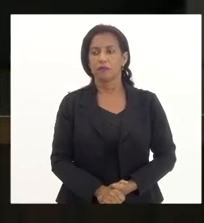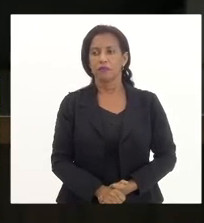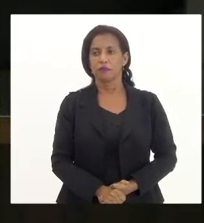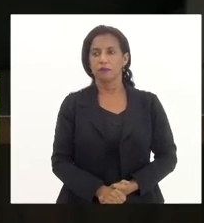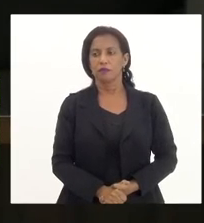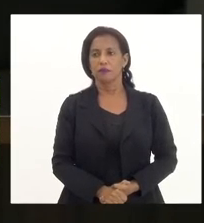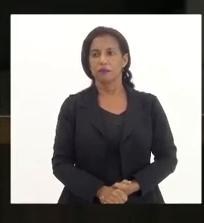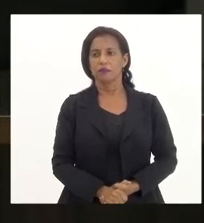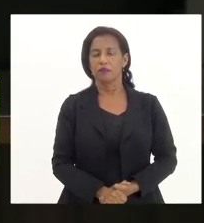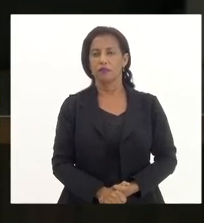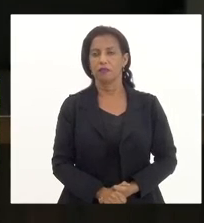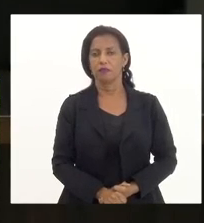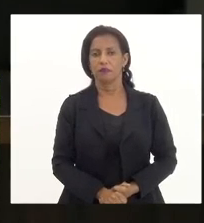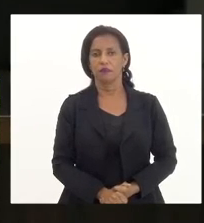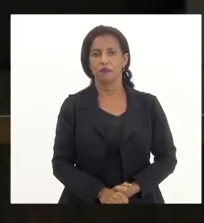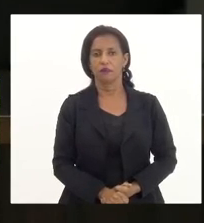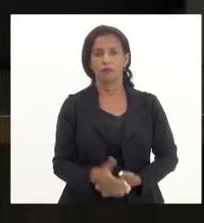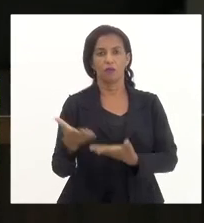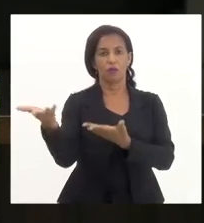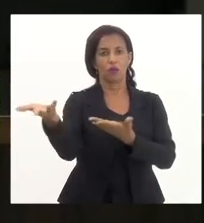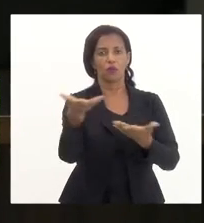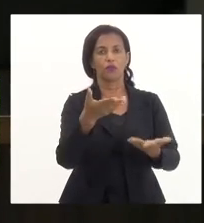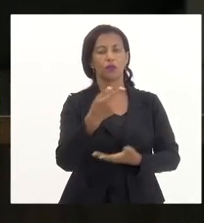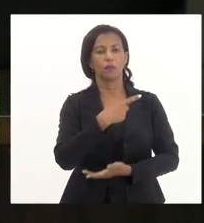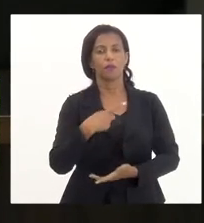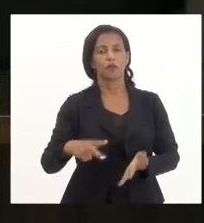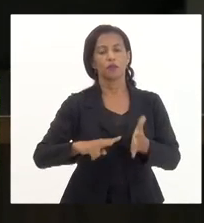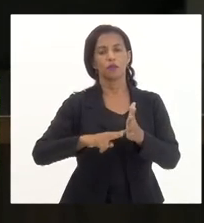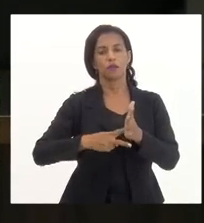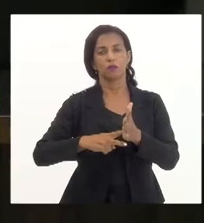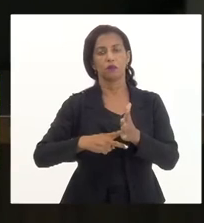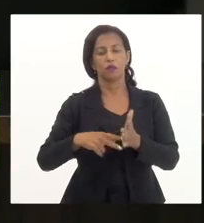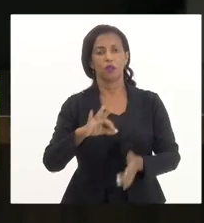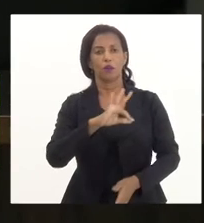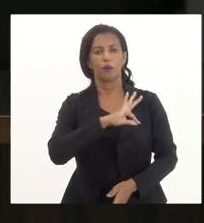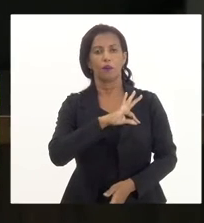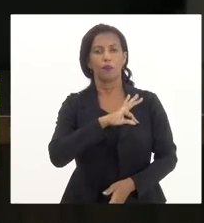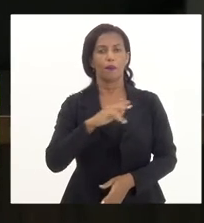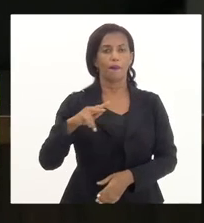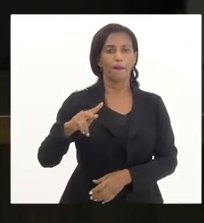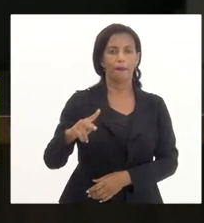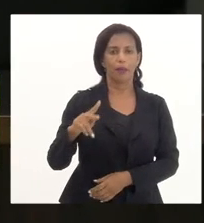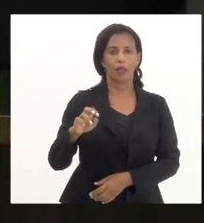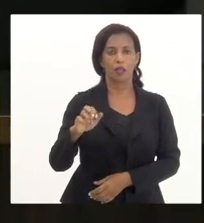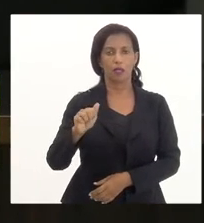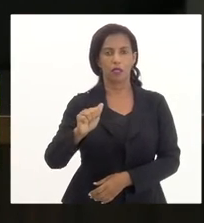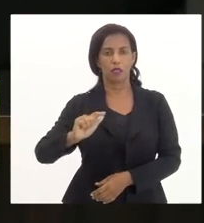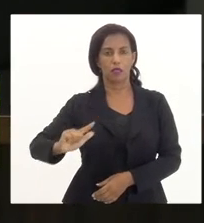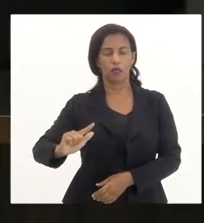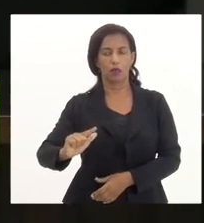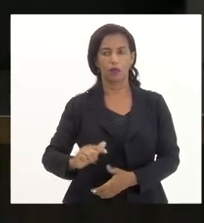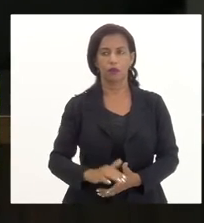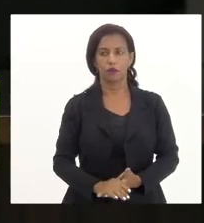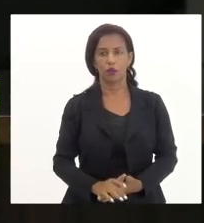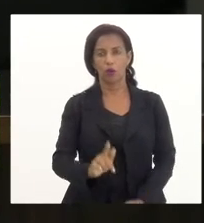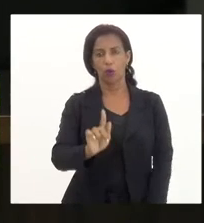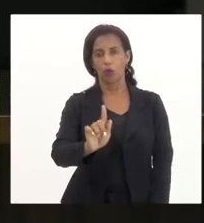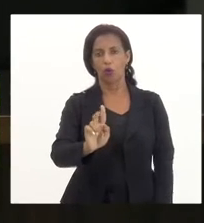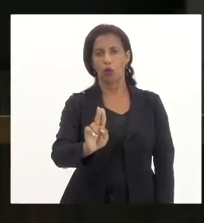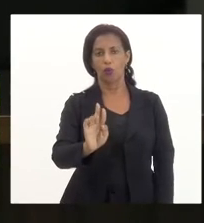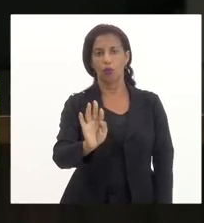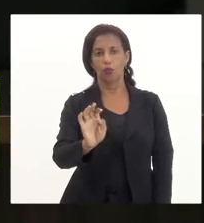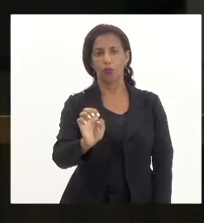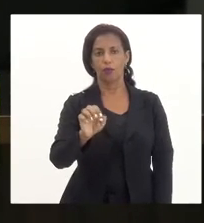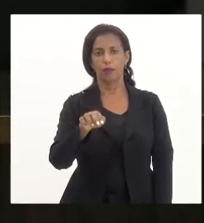a Candida agora presidente do sindicato dos policiais penais sua Rua